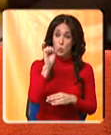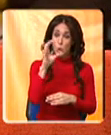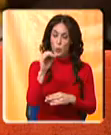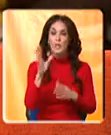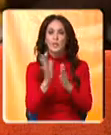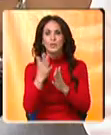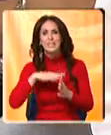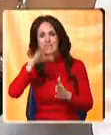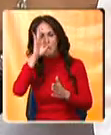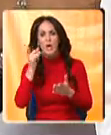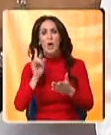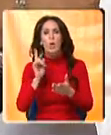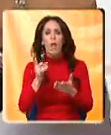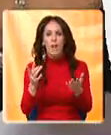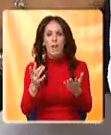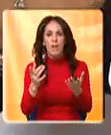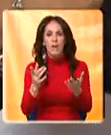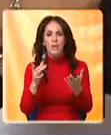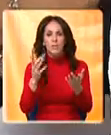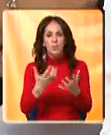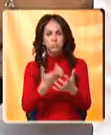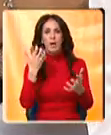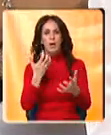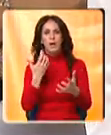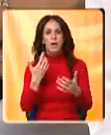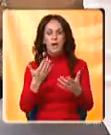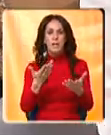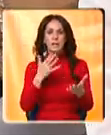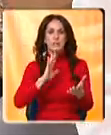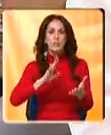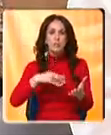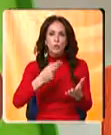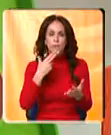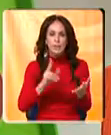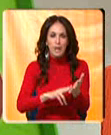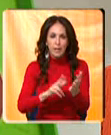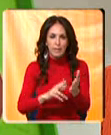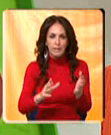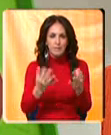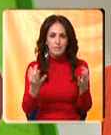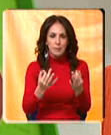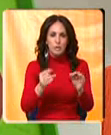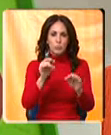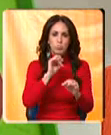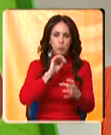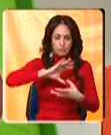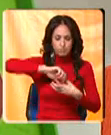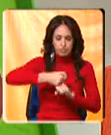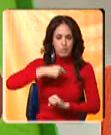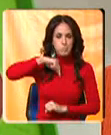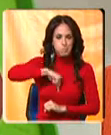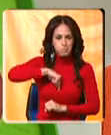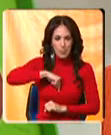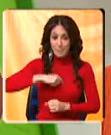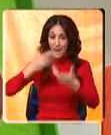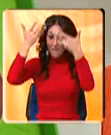toda a gente queria saber também era qual teria sido o seu embate ao chegar ao mundo real. E aquilo que me parece é que pode estar destruída por dentro,